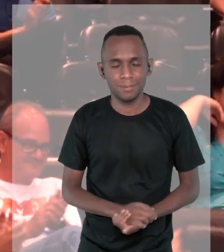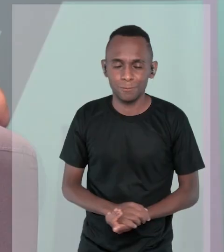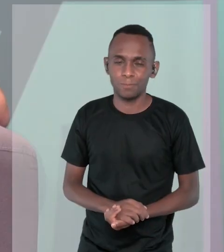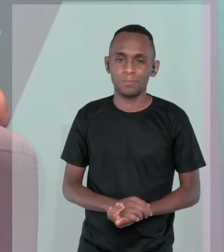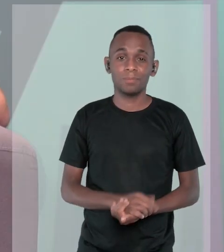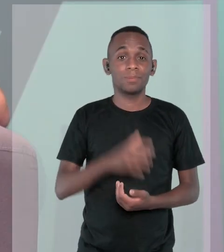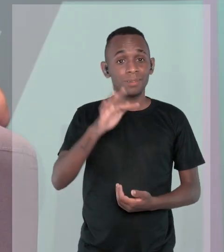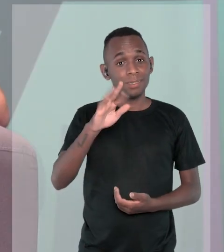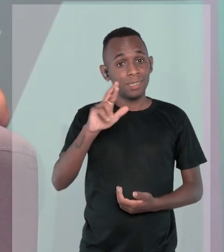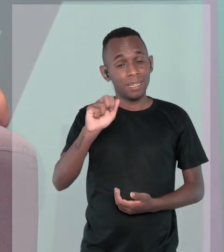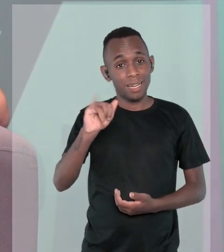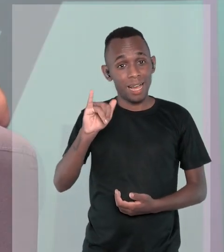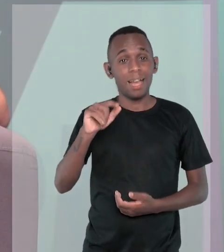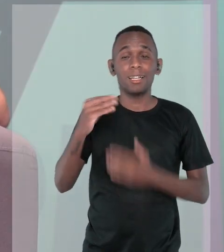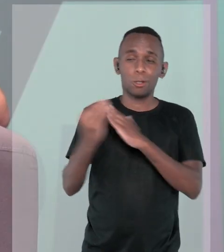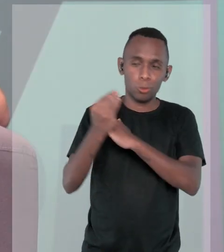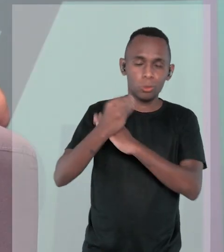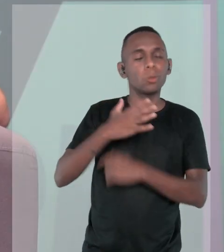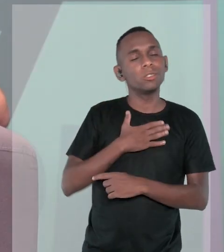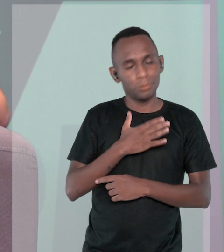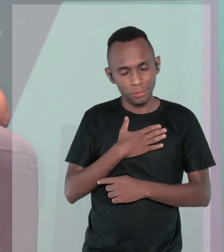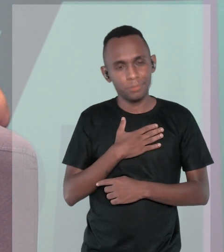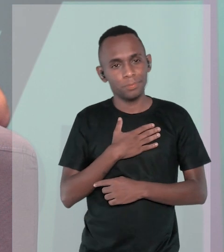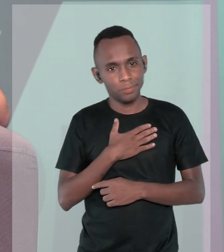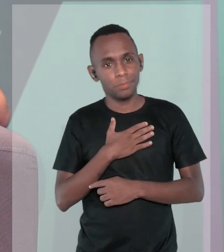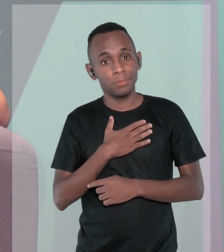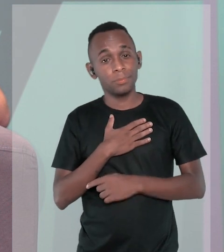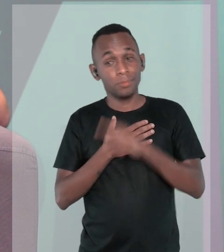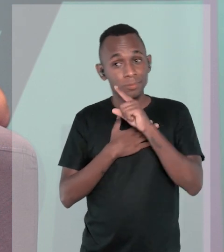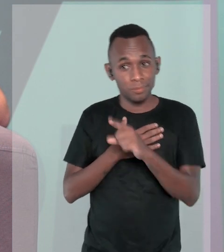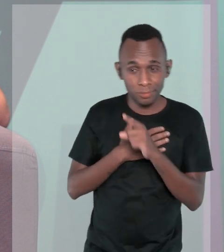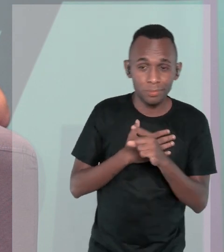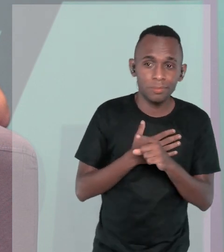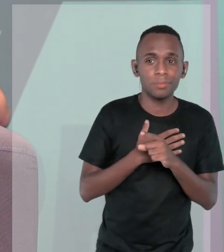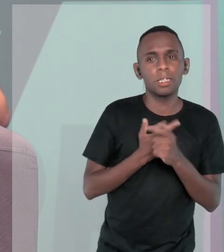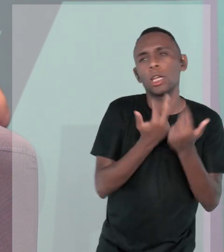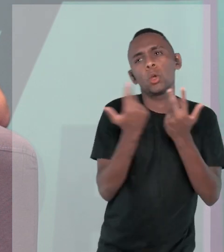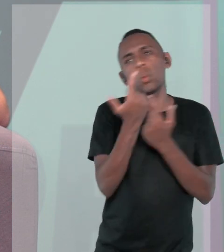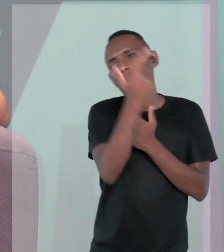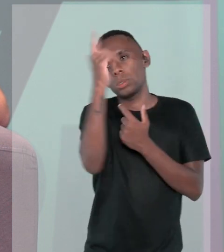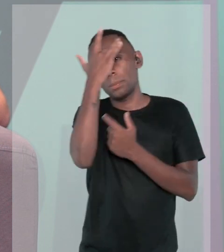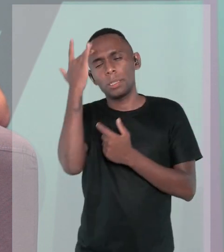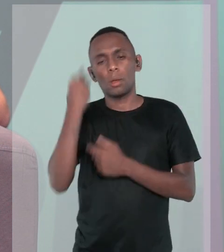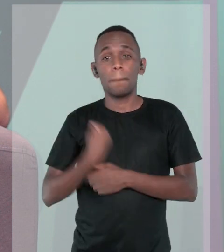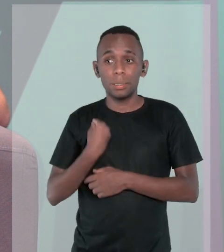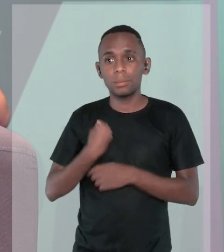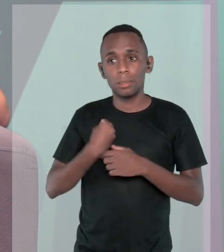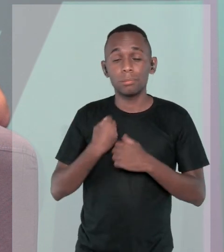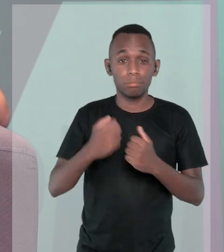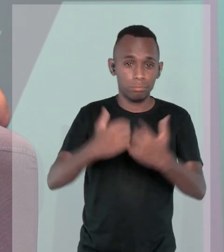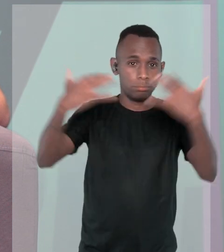A Rai cuidou muito de mim. E a Rai, assim como muitos que estão aqui, acho que a maior parte